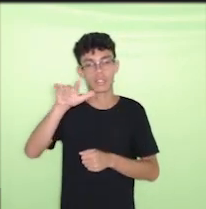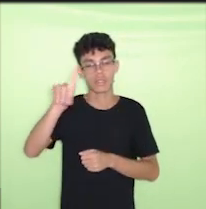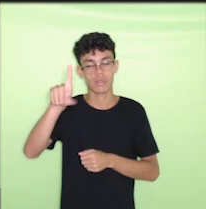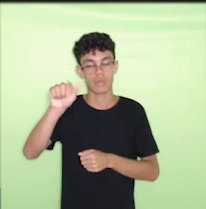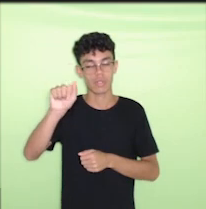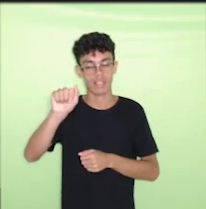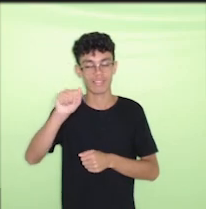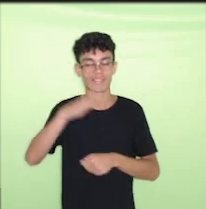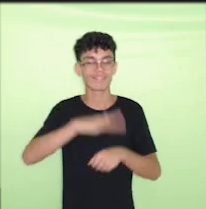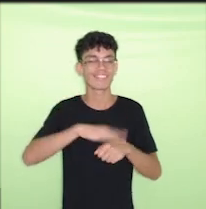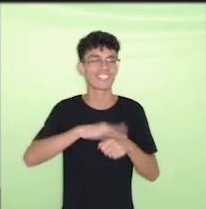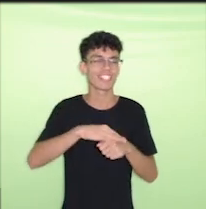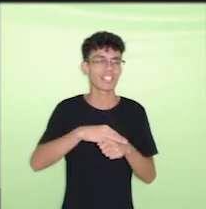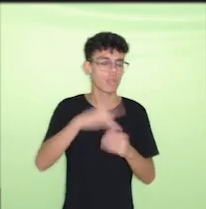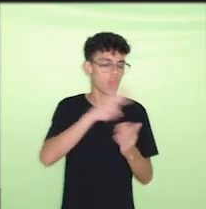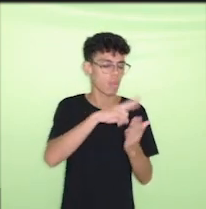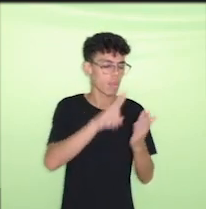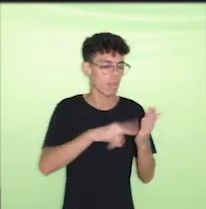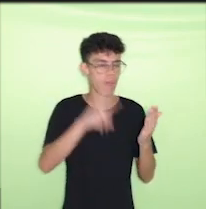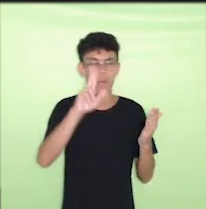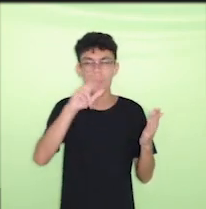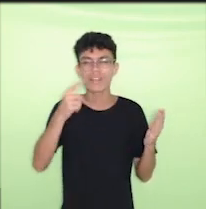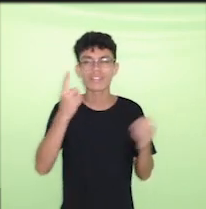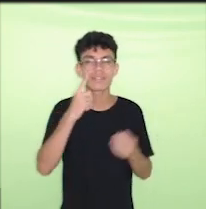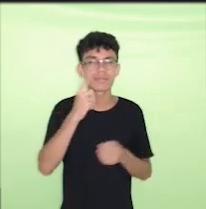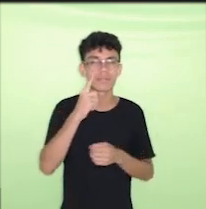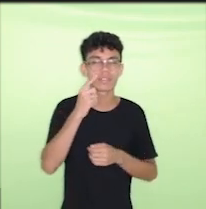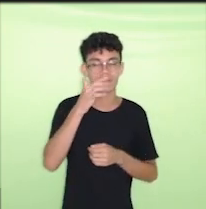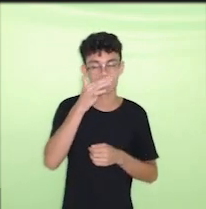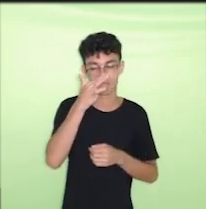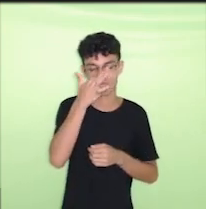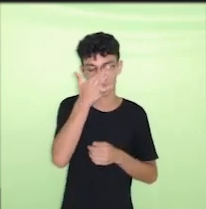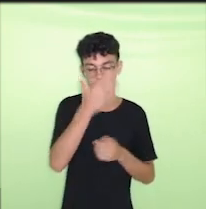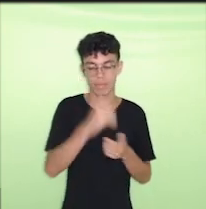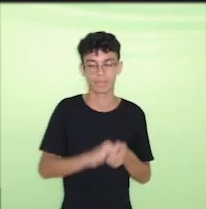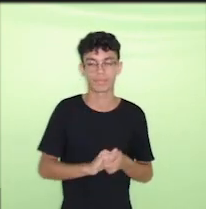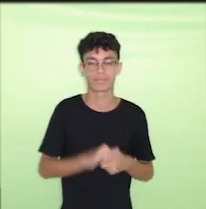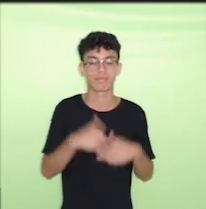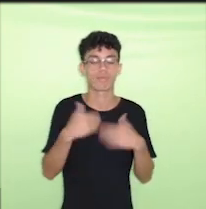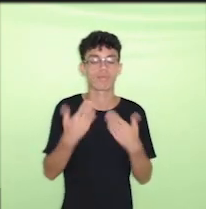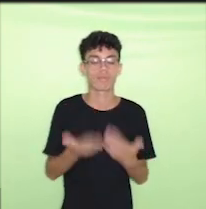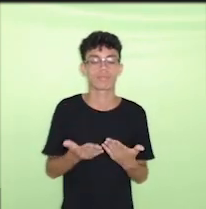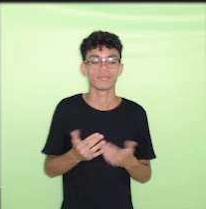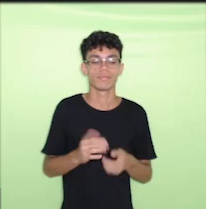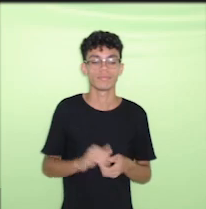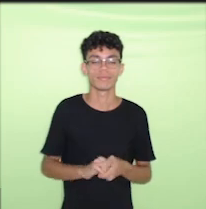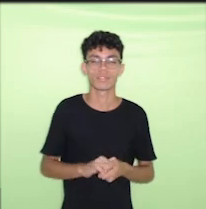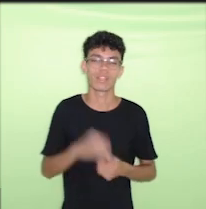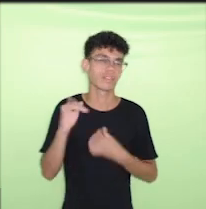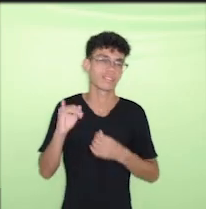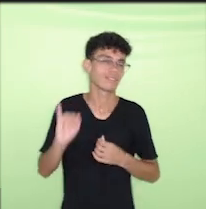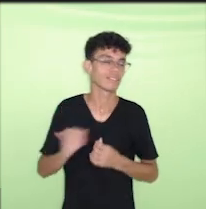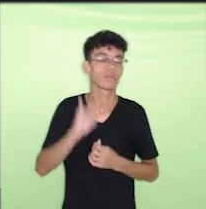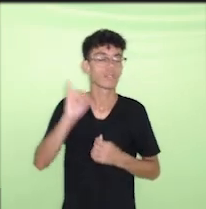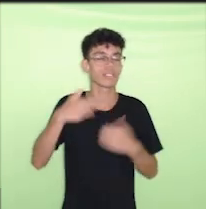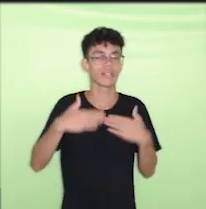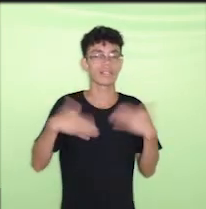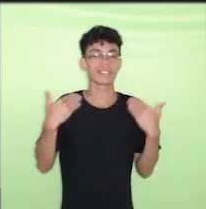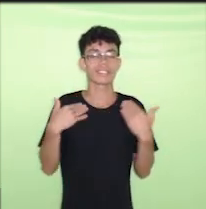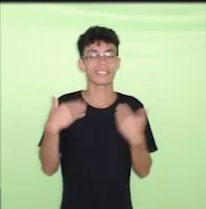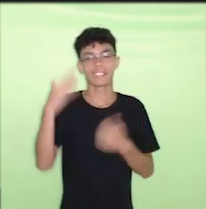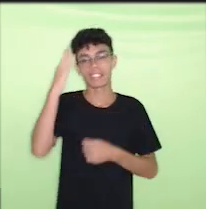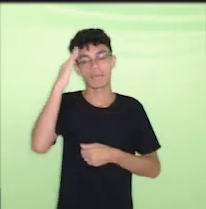nada dela, nunca li nada dela, enfim. Então, para mim, assim, foi extremamente surpreendente saber